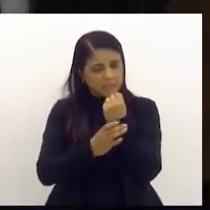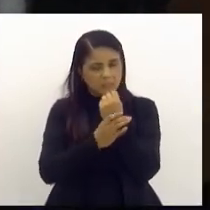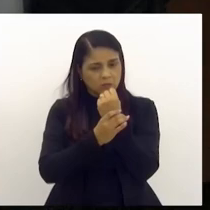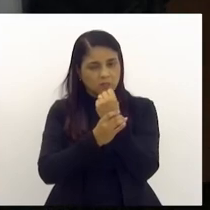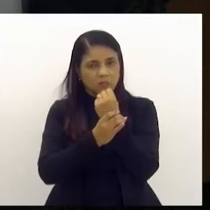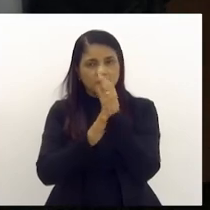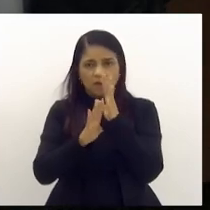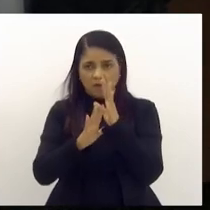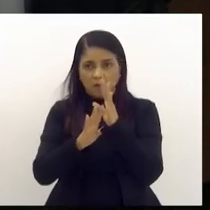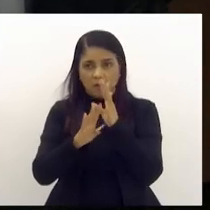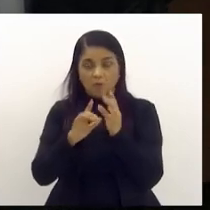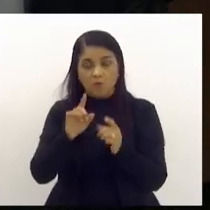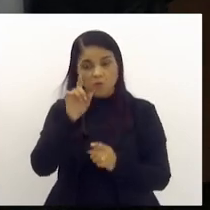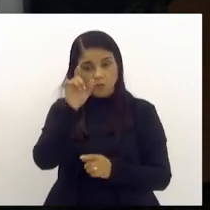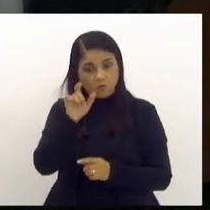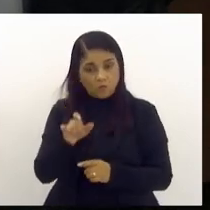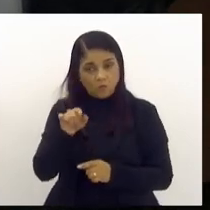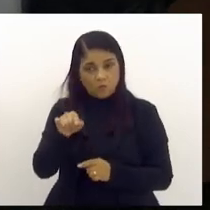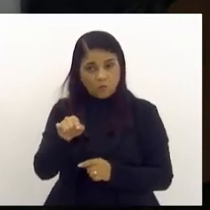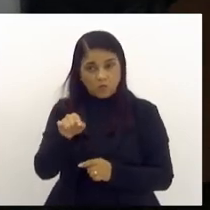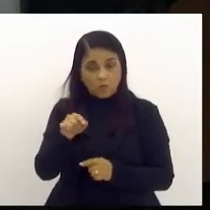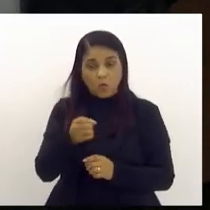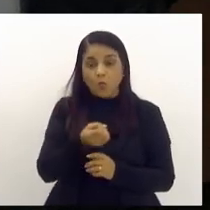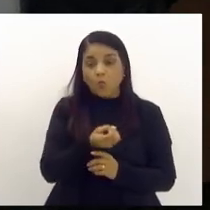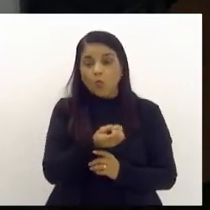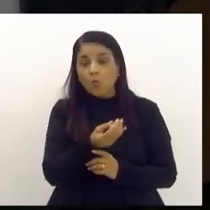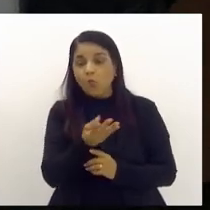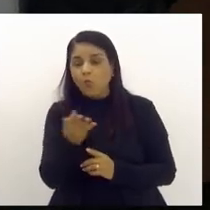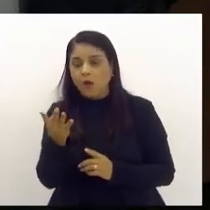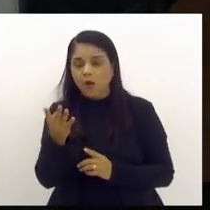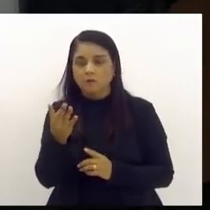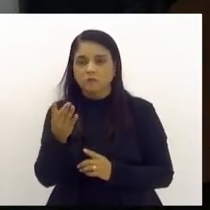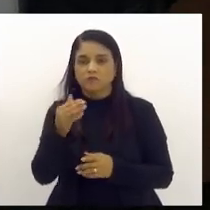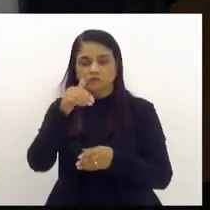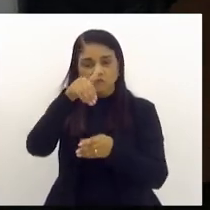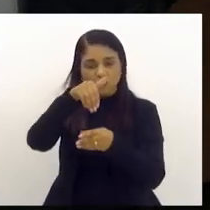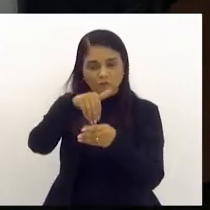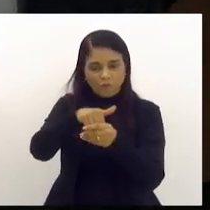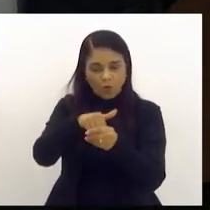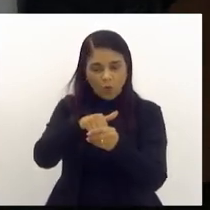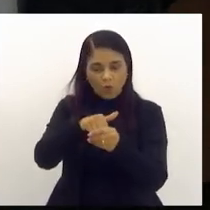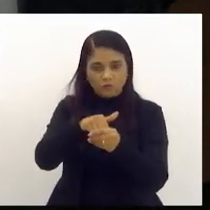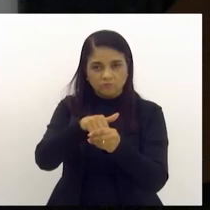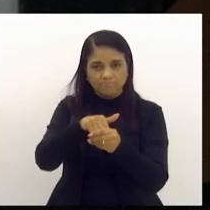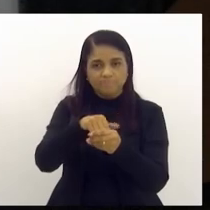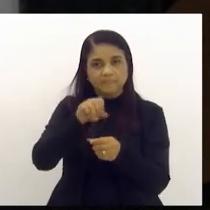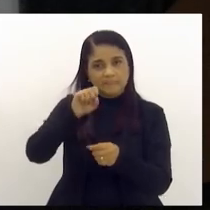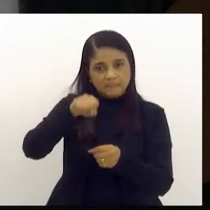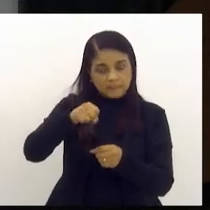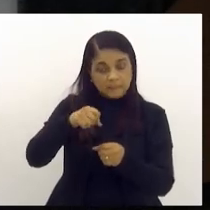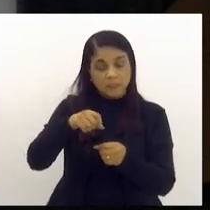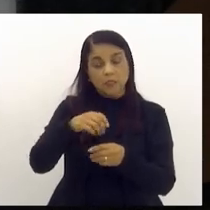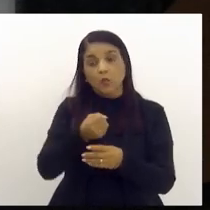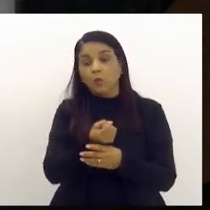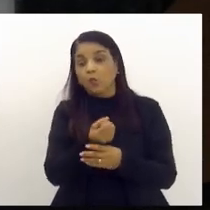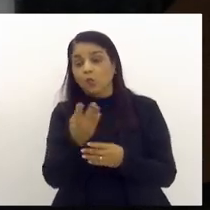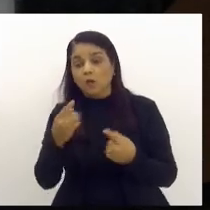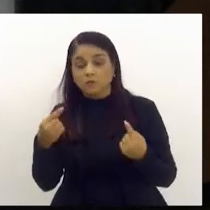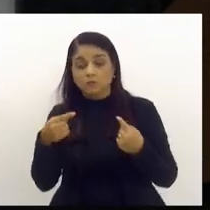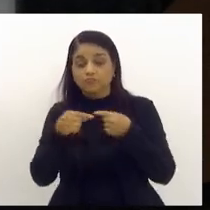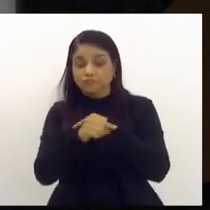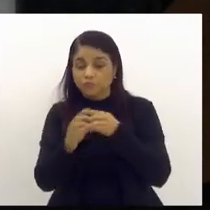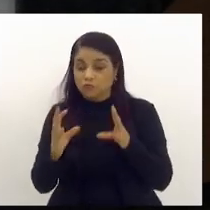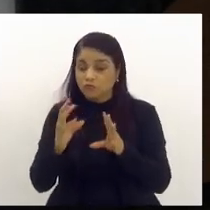O senhor levanta, pelo menos contar quantos votaram a favor e quantos contra, para ver se deu os